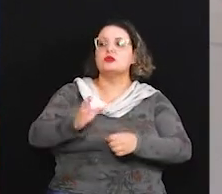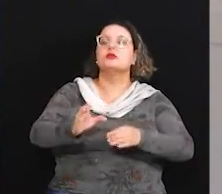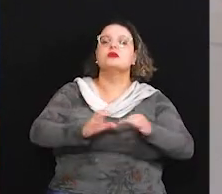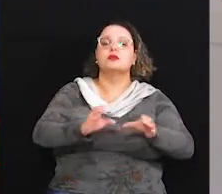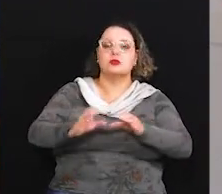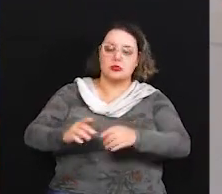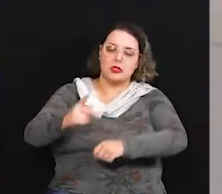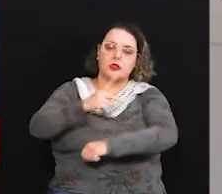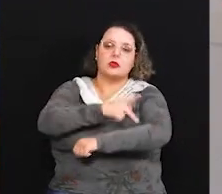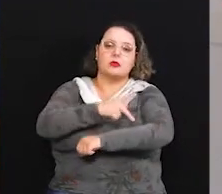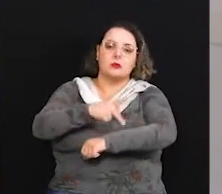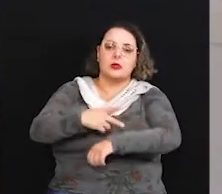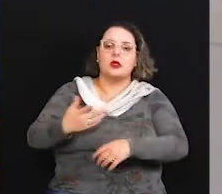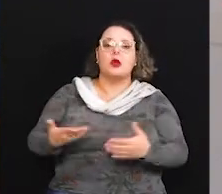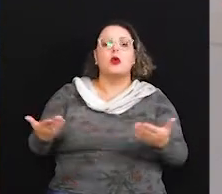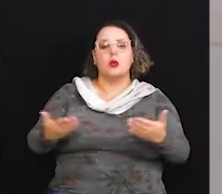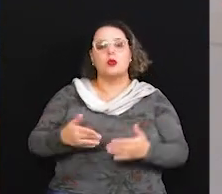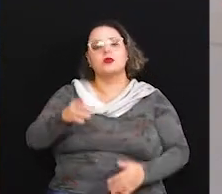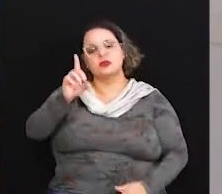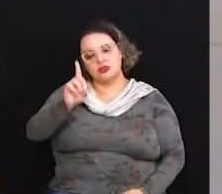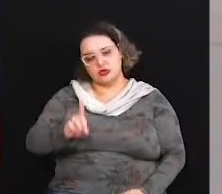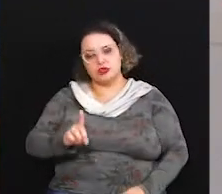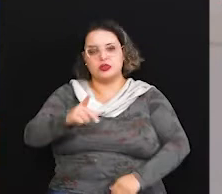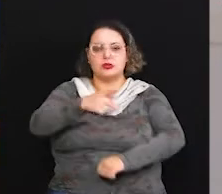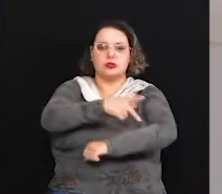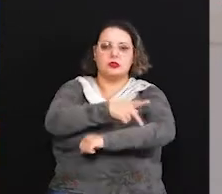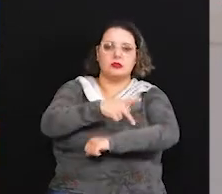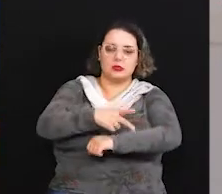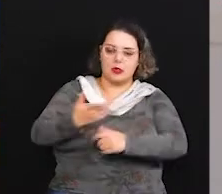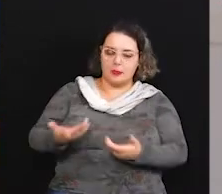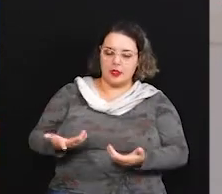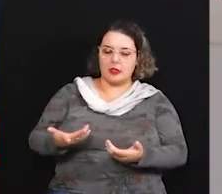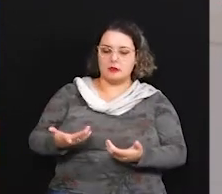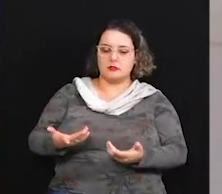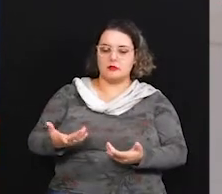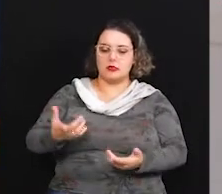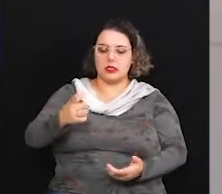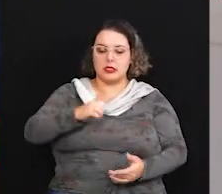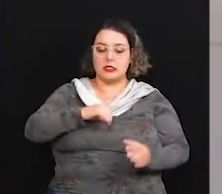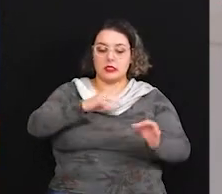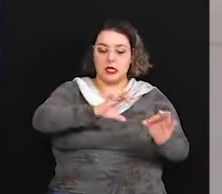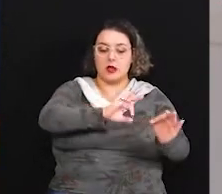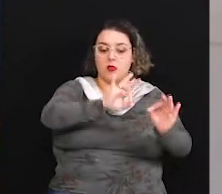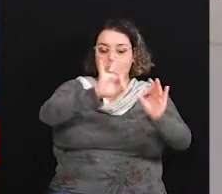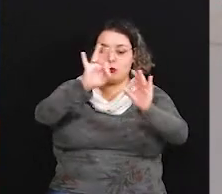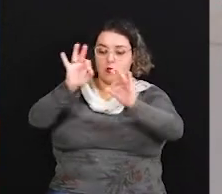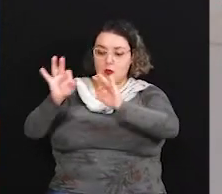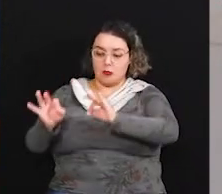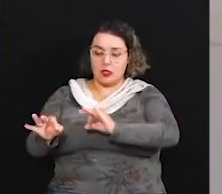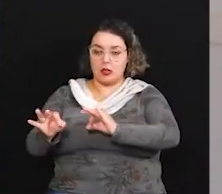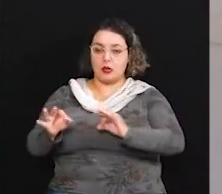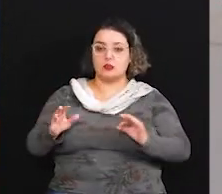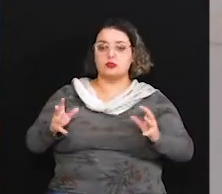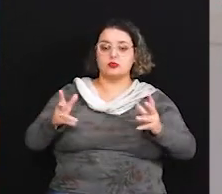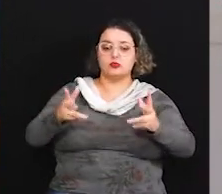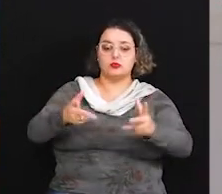fui coordenadora pedagógica, né? Hoje diretora. E então a gente tem acompanhado